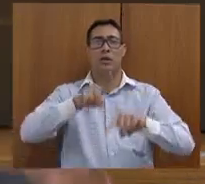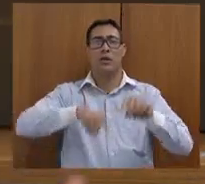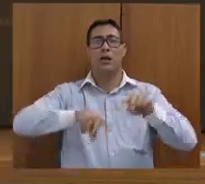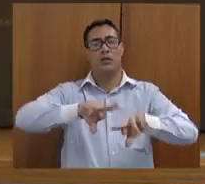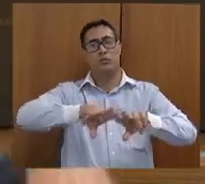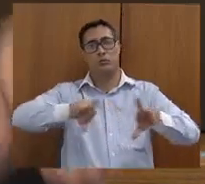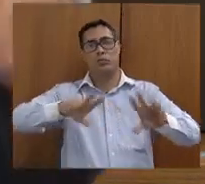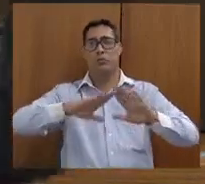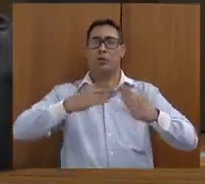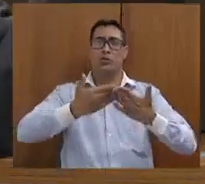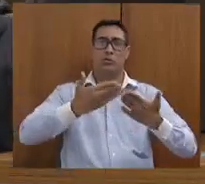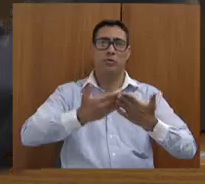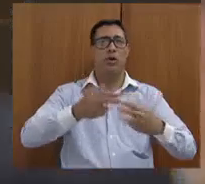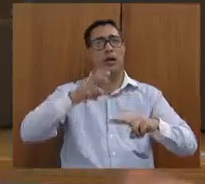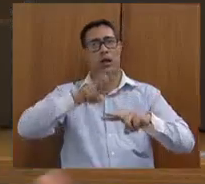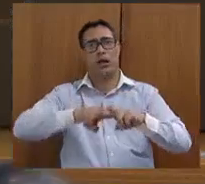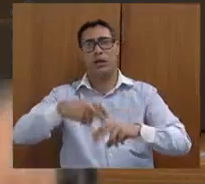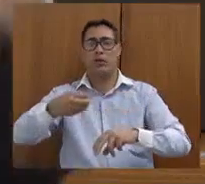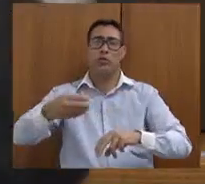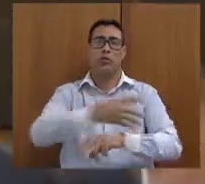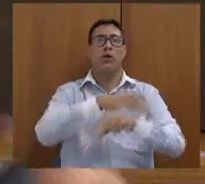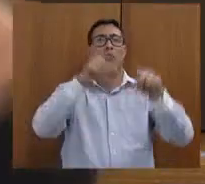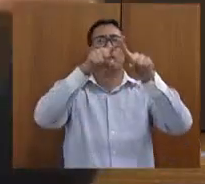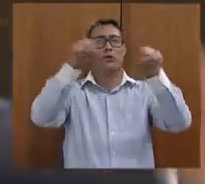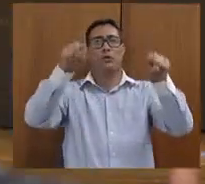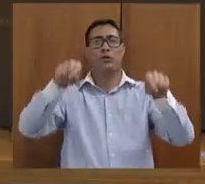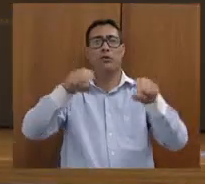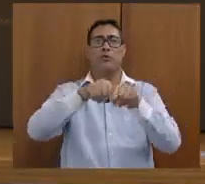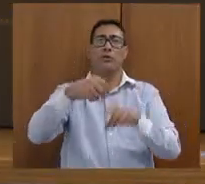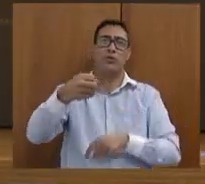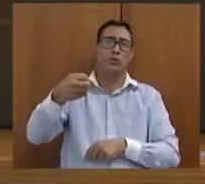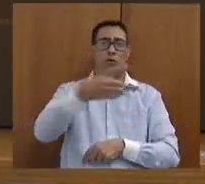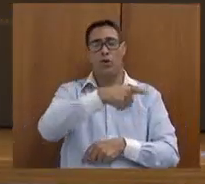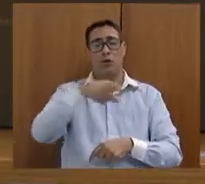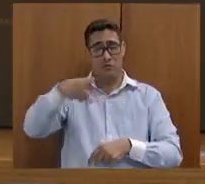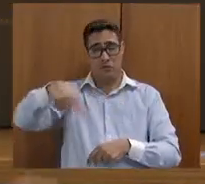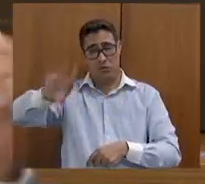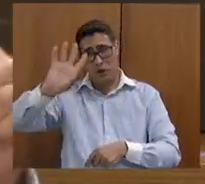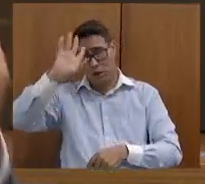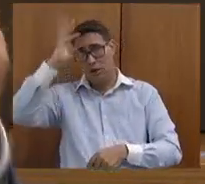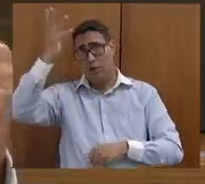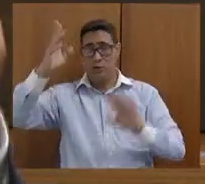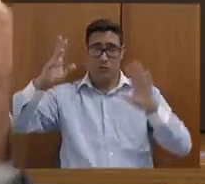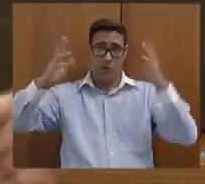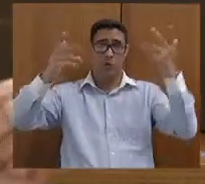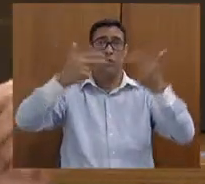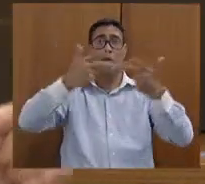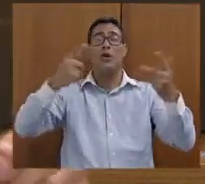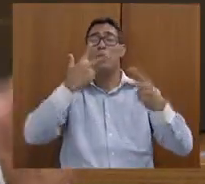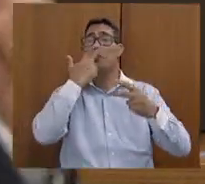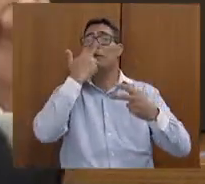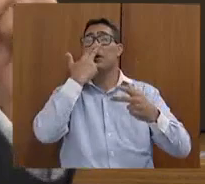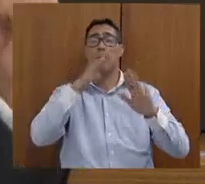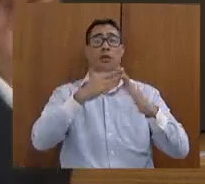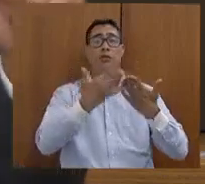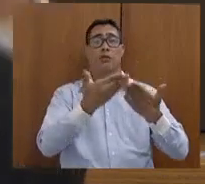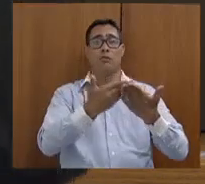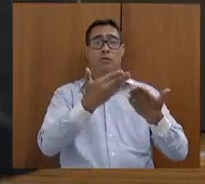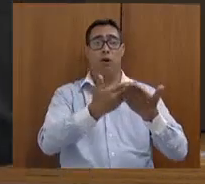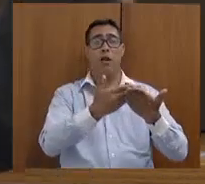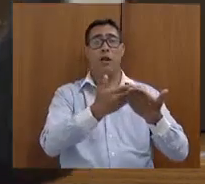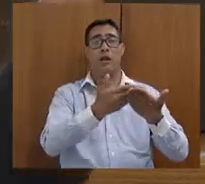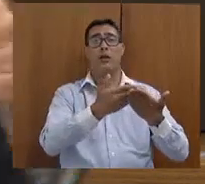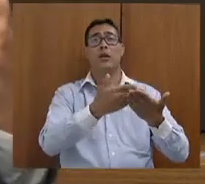cadeiras novas esses quadros novos essas coisas que o senhor resolveu que parece que tem escolas que estão